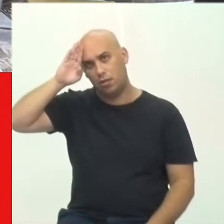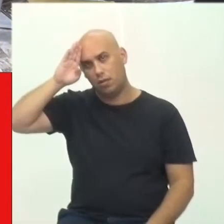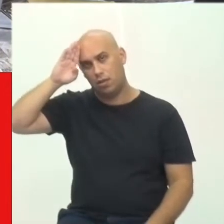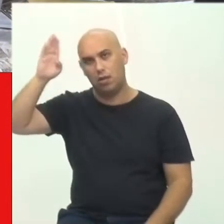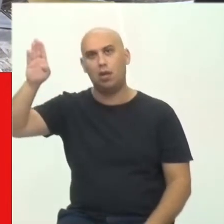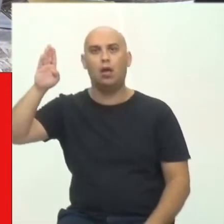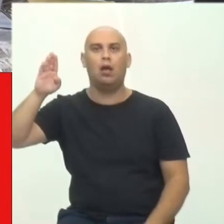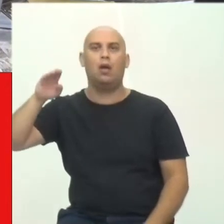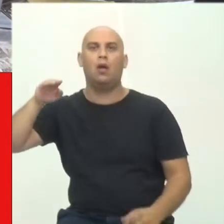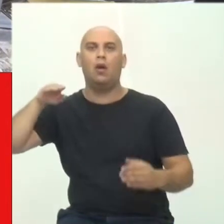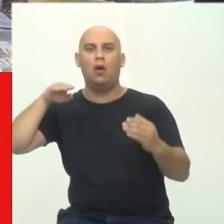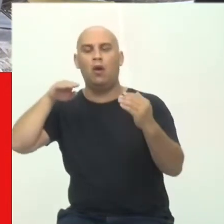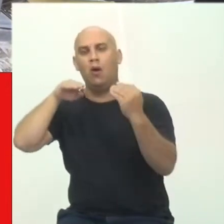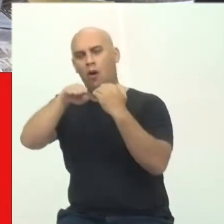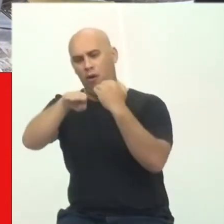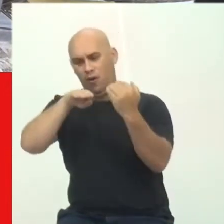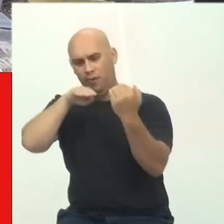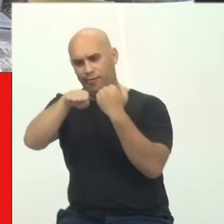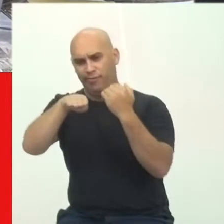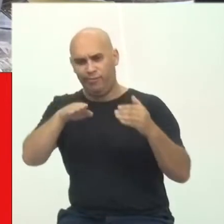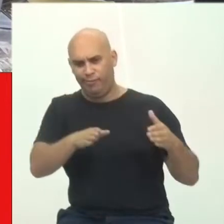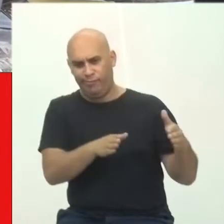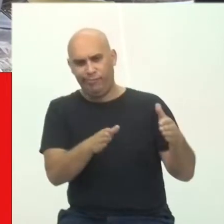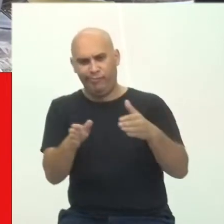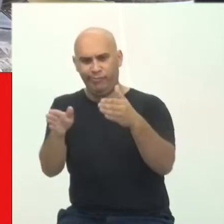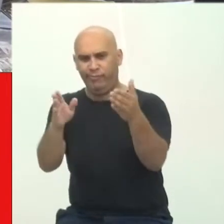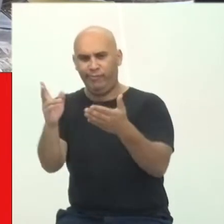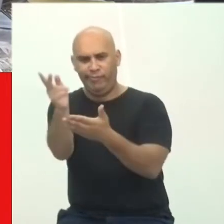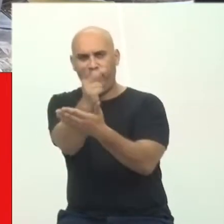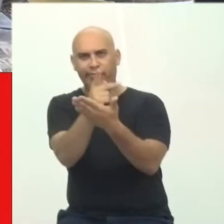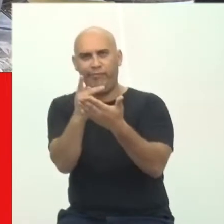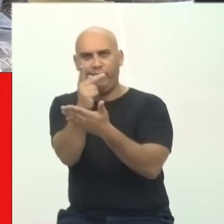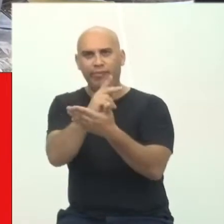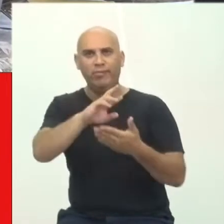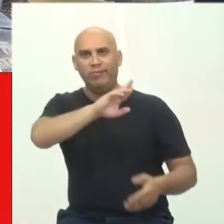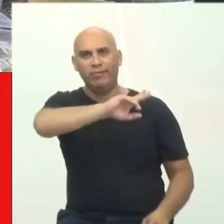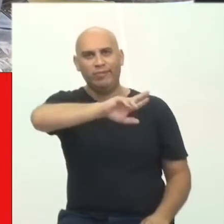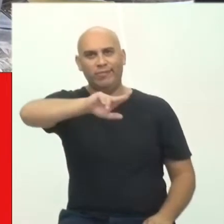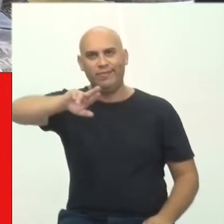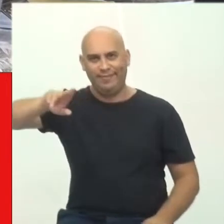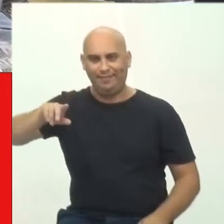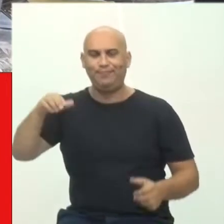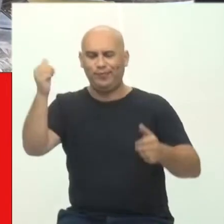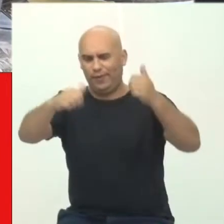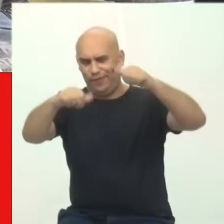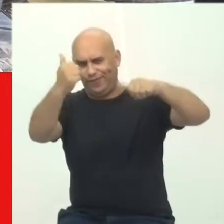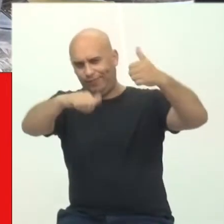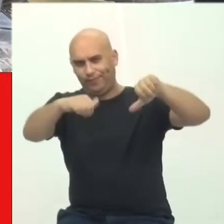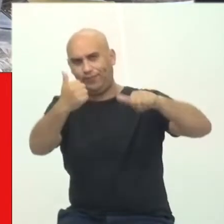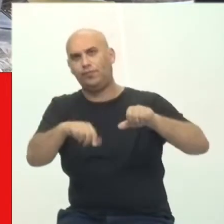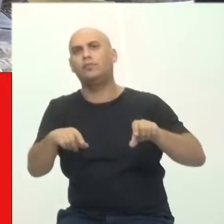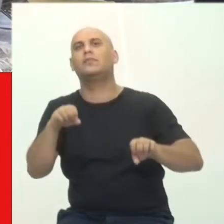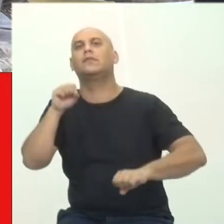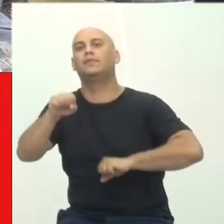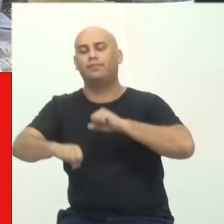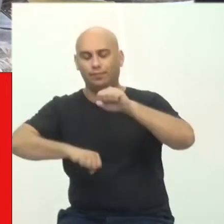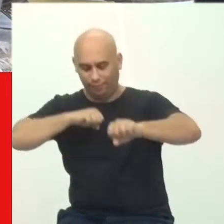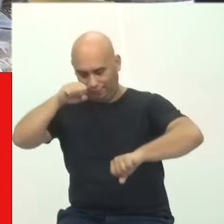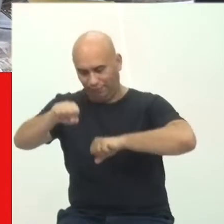o trajeto tinha um outro desenho, então avaliamos. Nós também andamos de